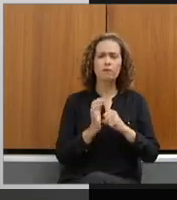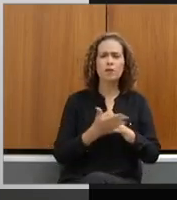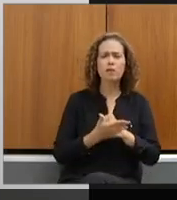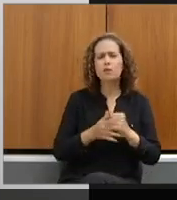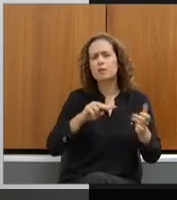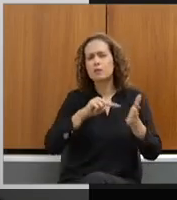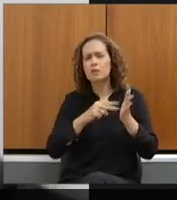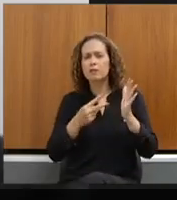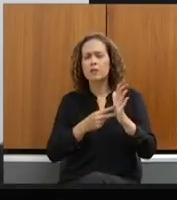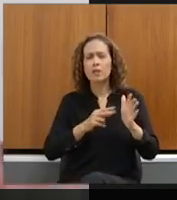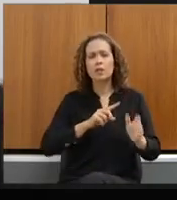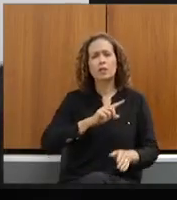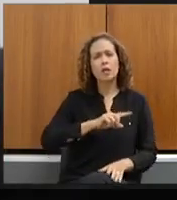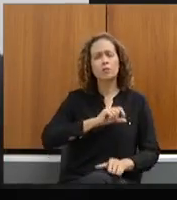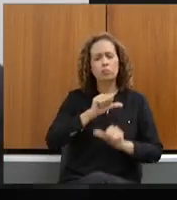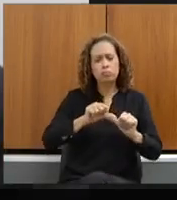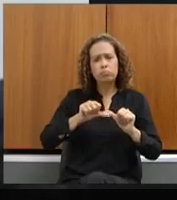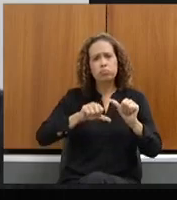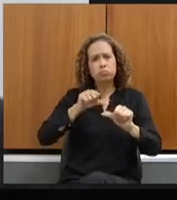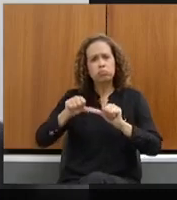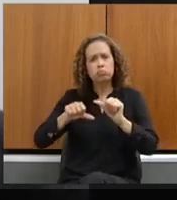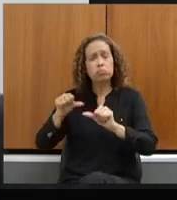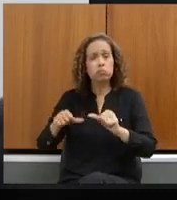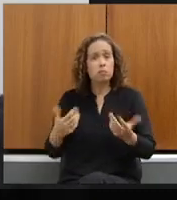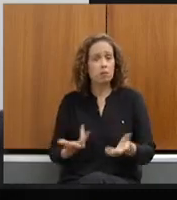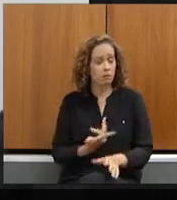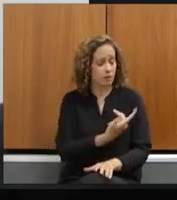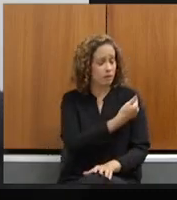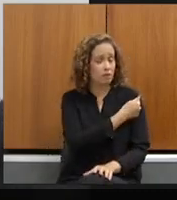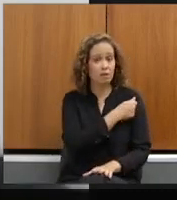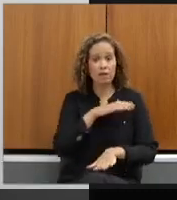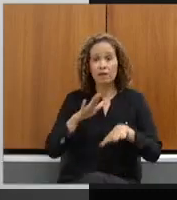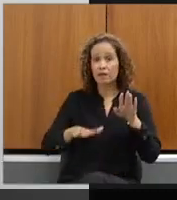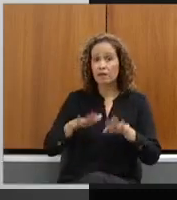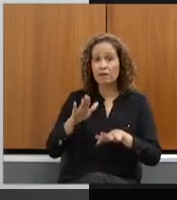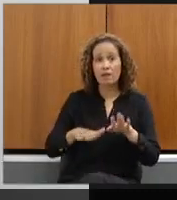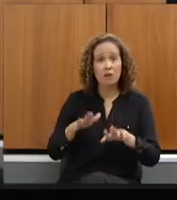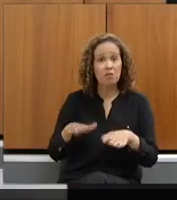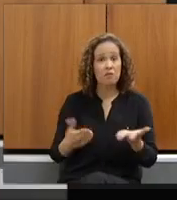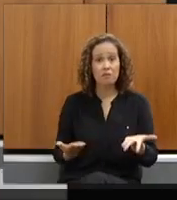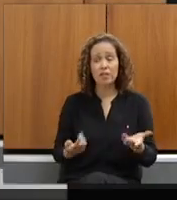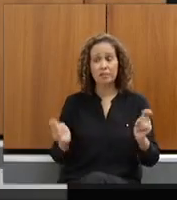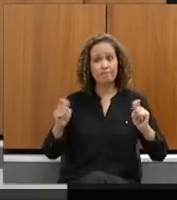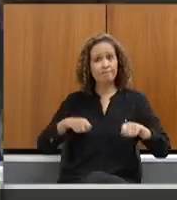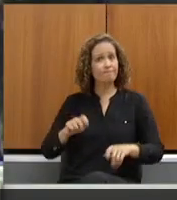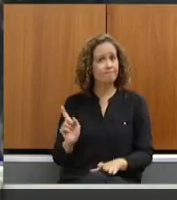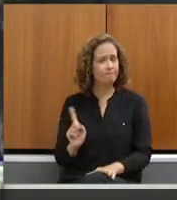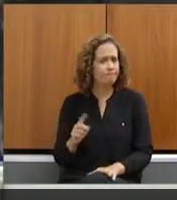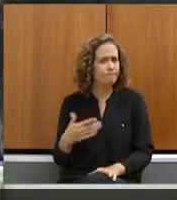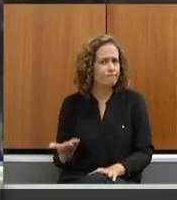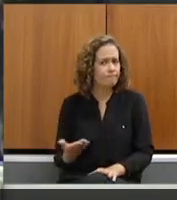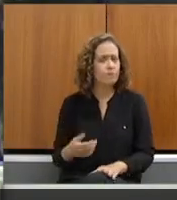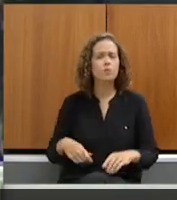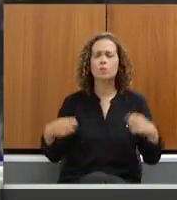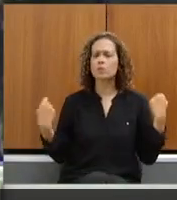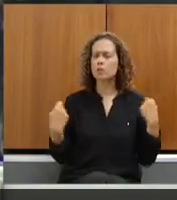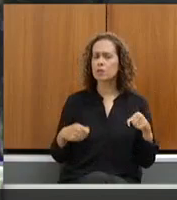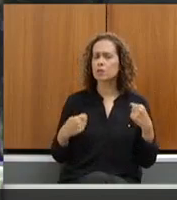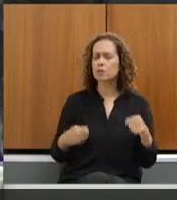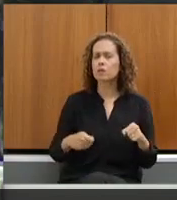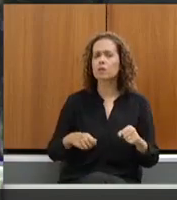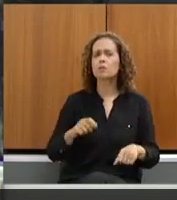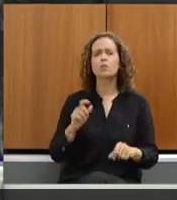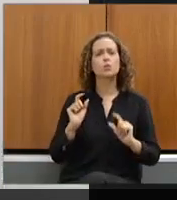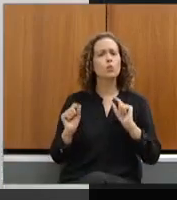que o vírus está mudando e que até Os Atuais vacinas podem e nós temos que reduzir o